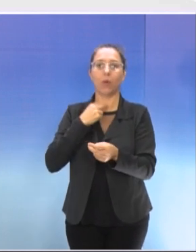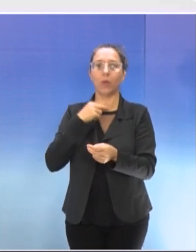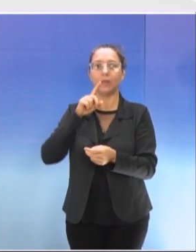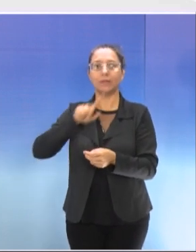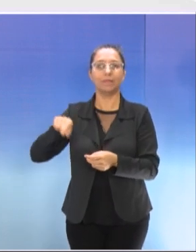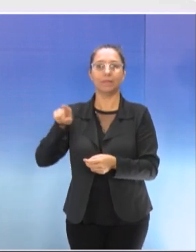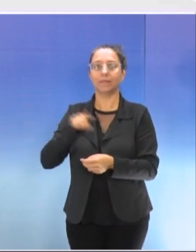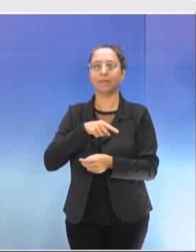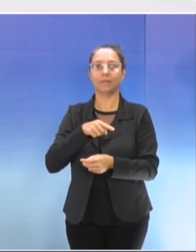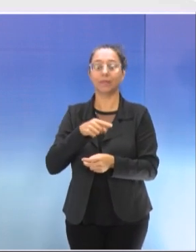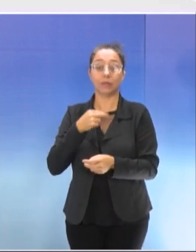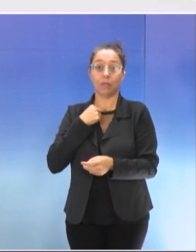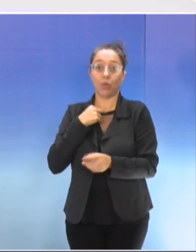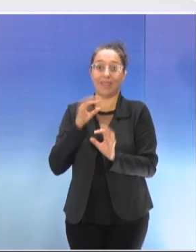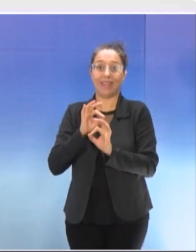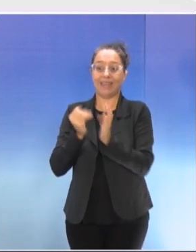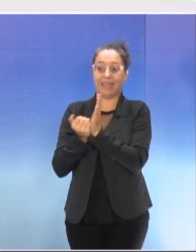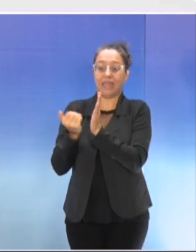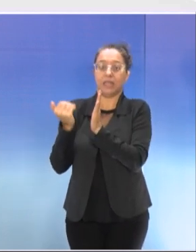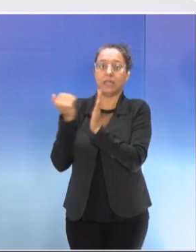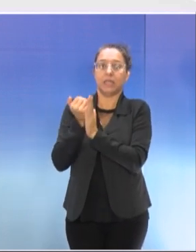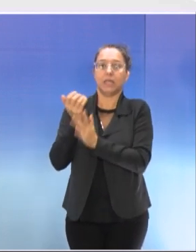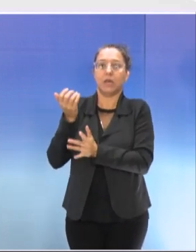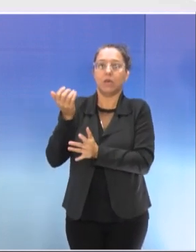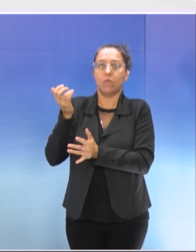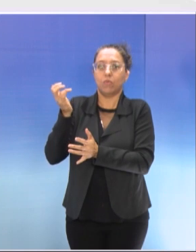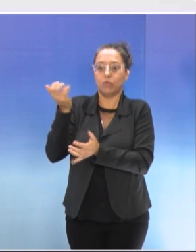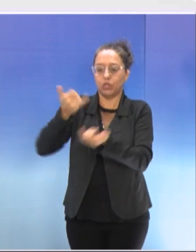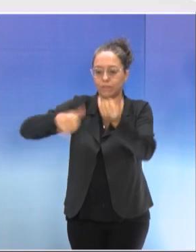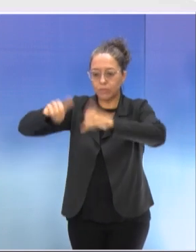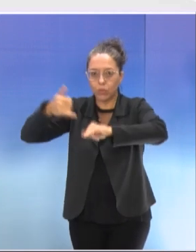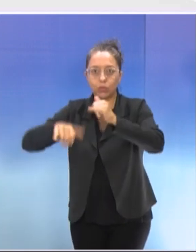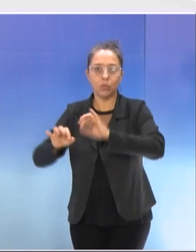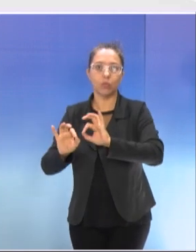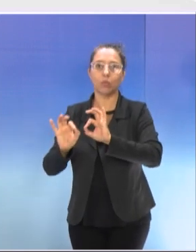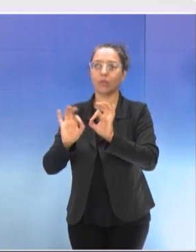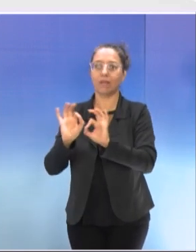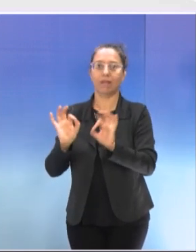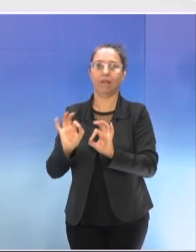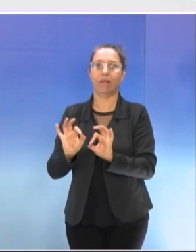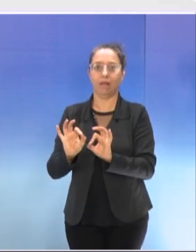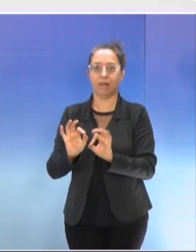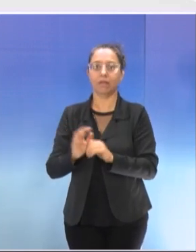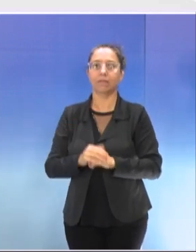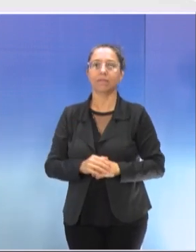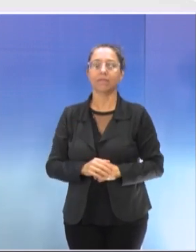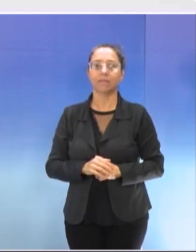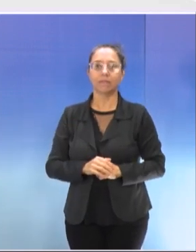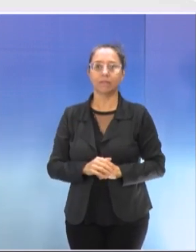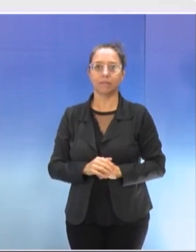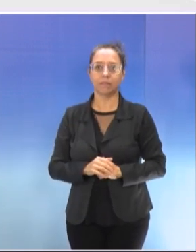mais adição de produto. E sim